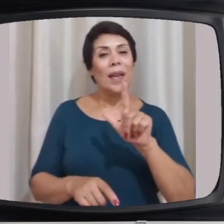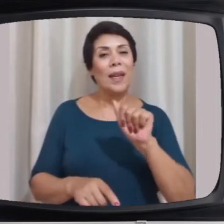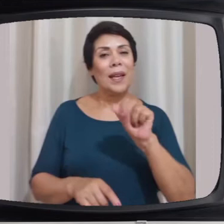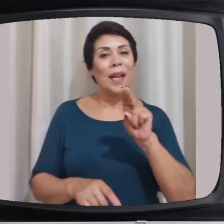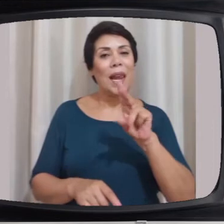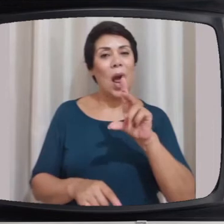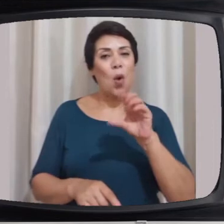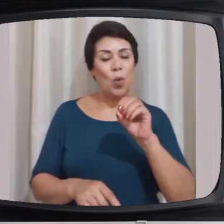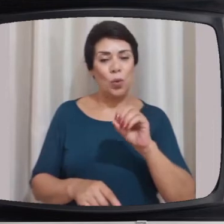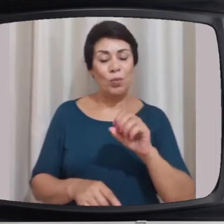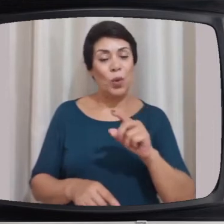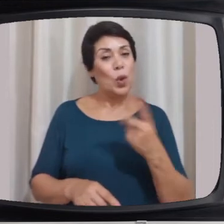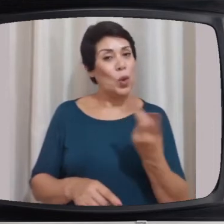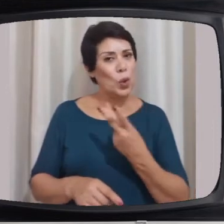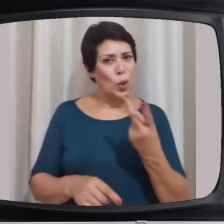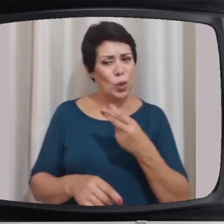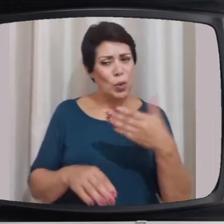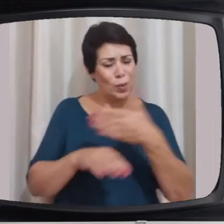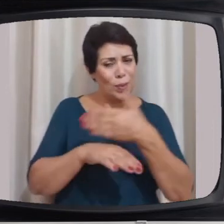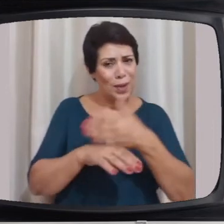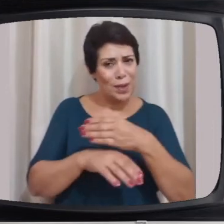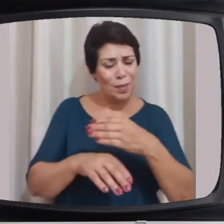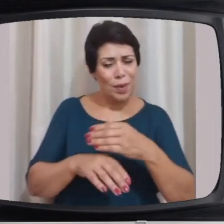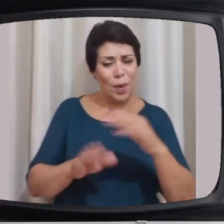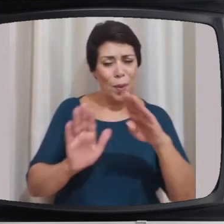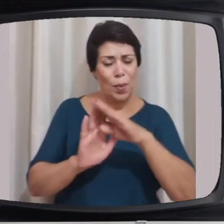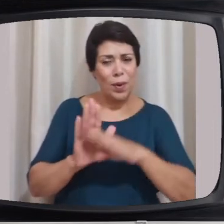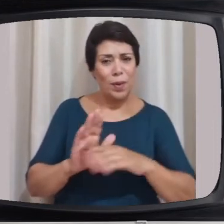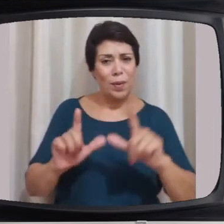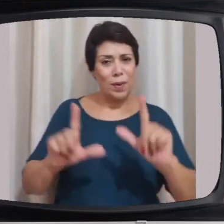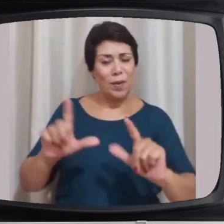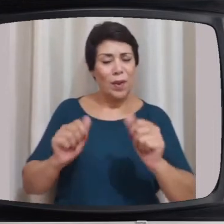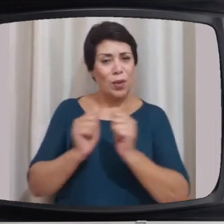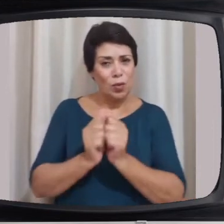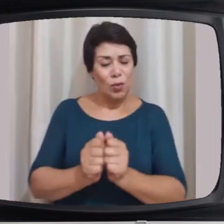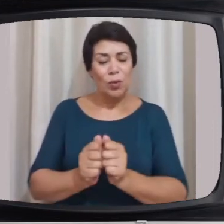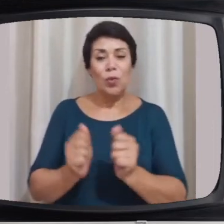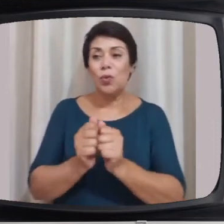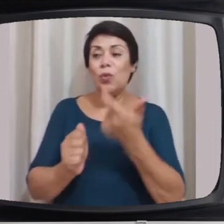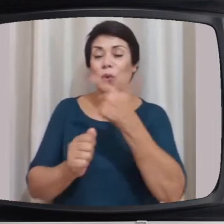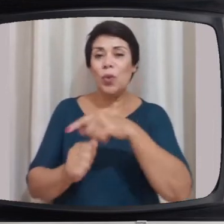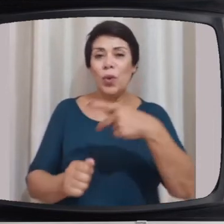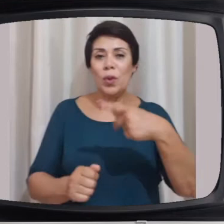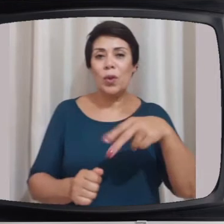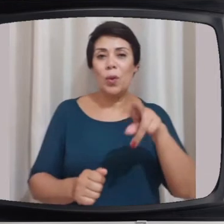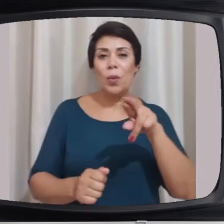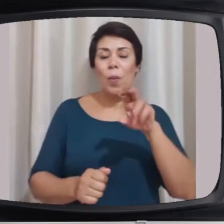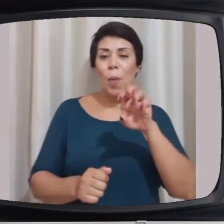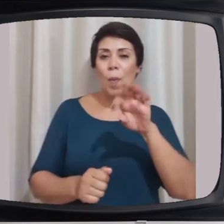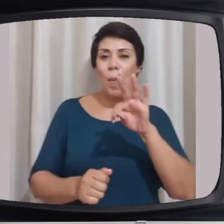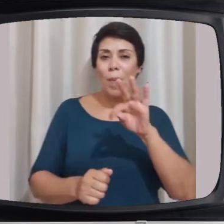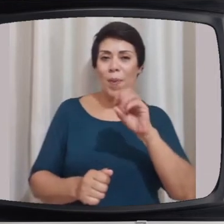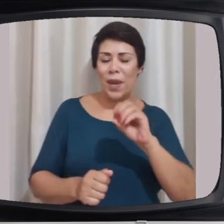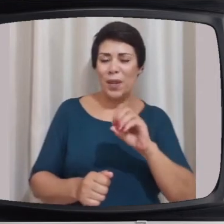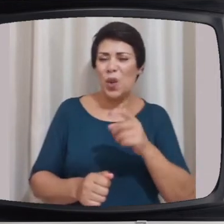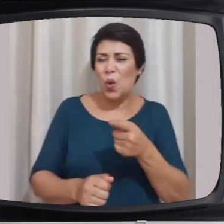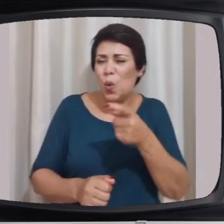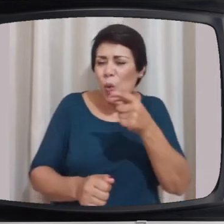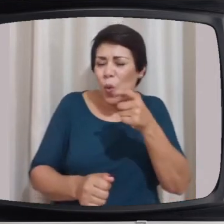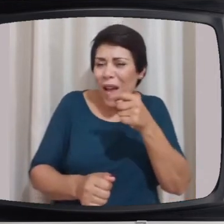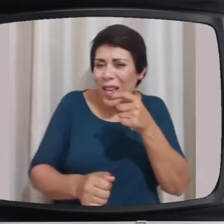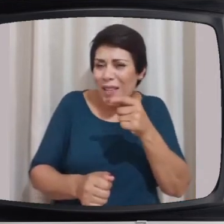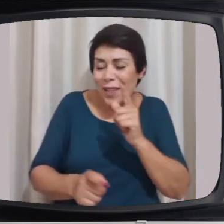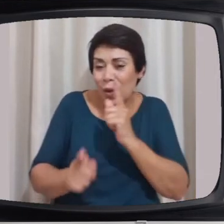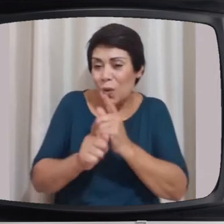do Superstar na mesma edição. O Tamietti estava lá também com o Preto Massa no Superstar em 2016. A gente quase não se encontrou,